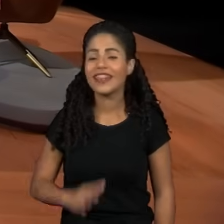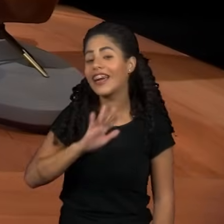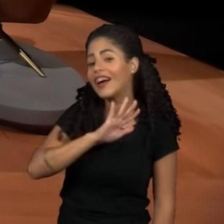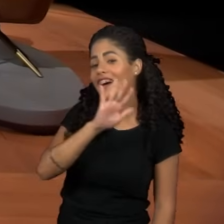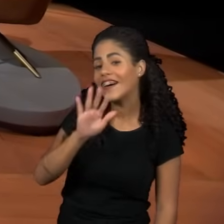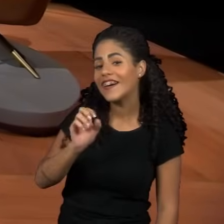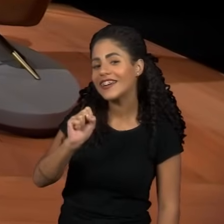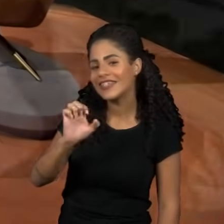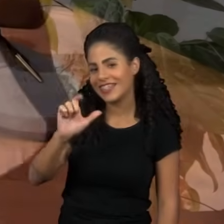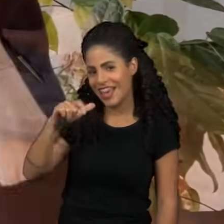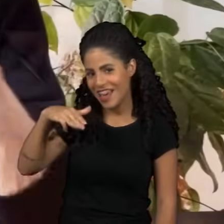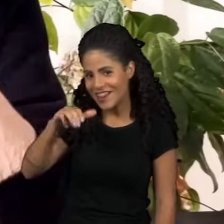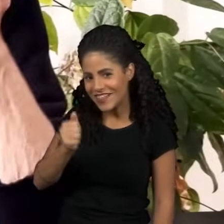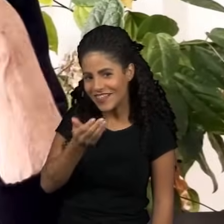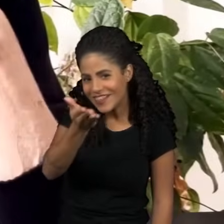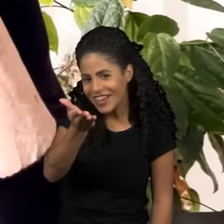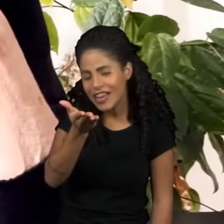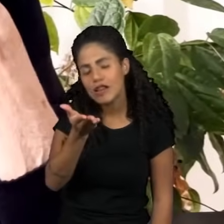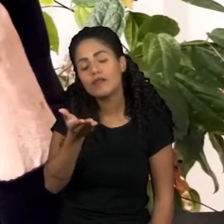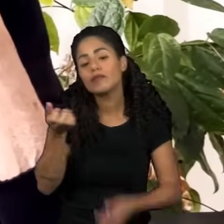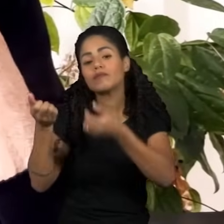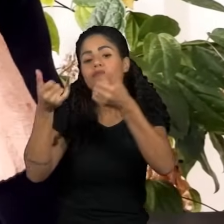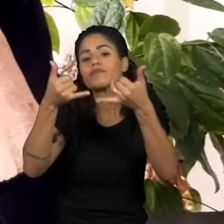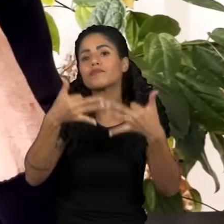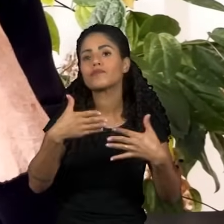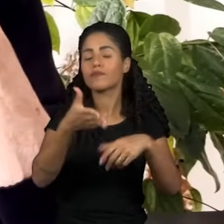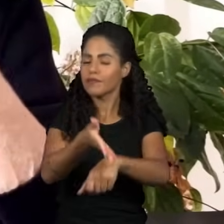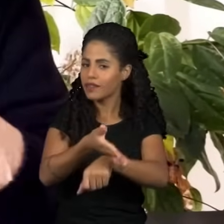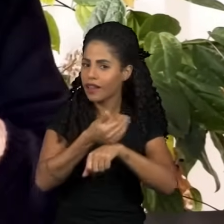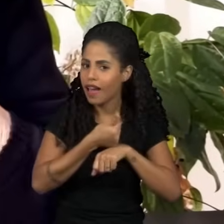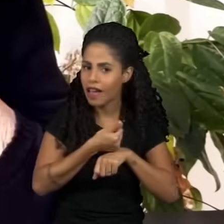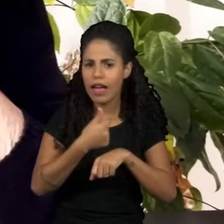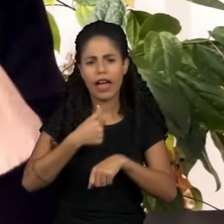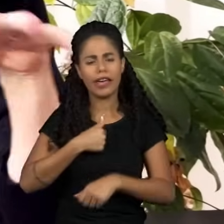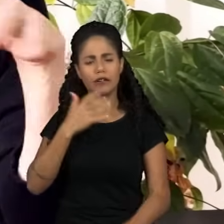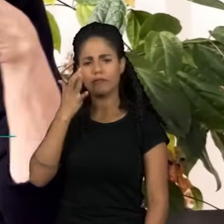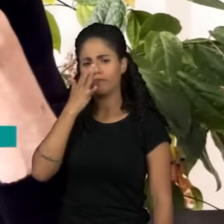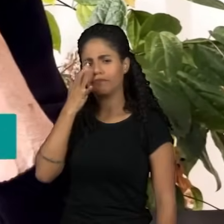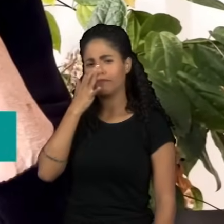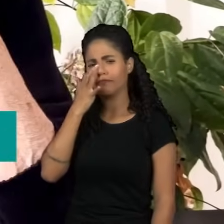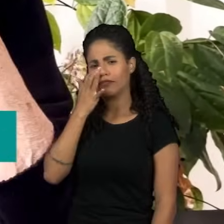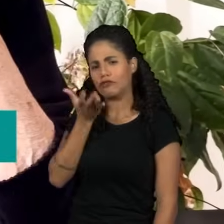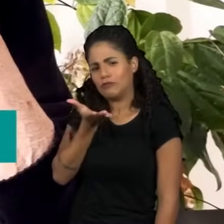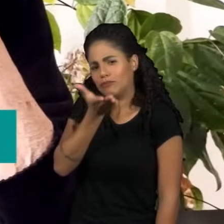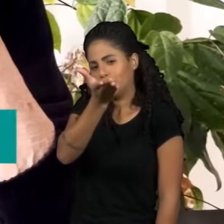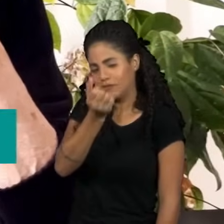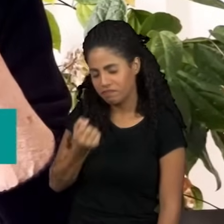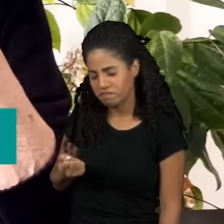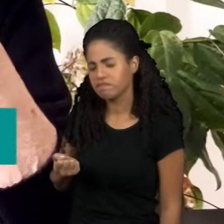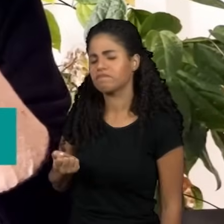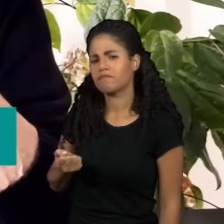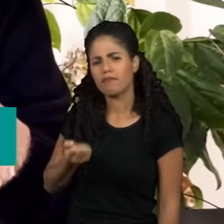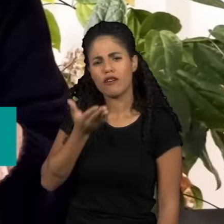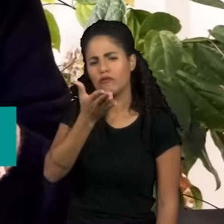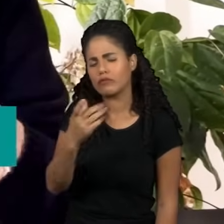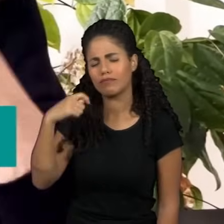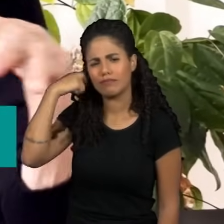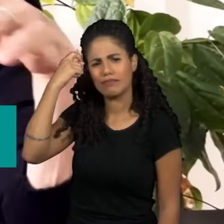Selma. Eu queria dizer, antes de mais nada, que eu te admiro muito. Você é uma